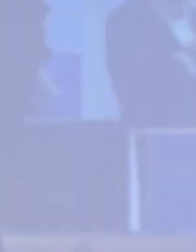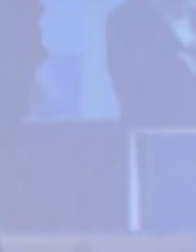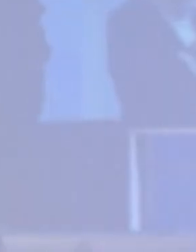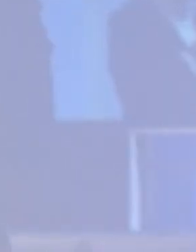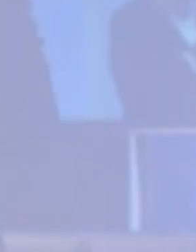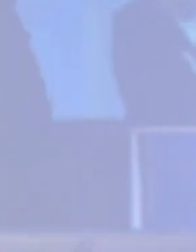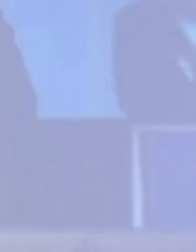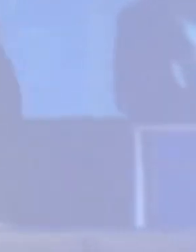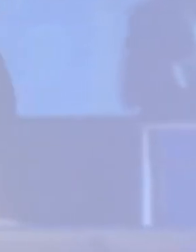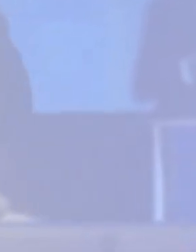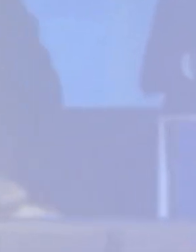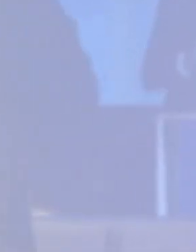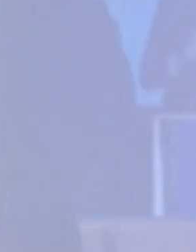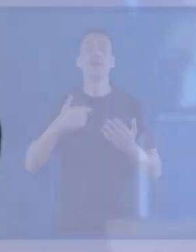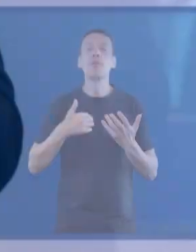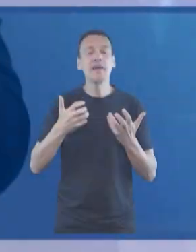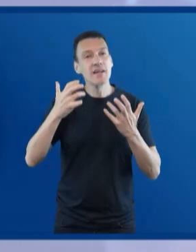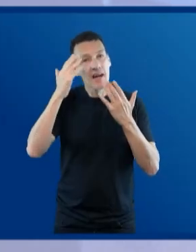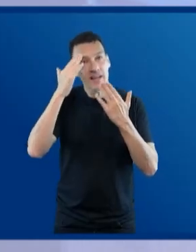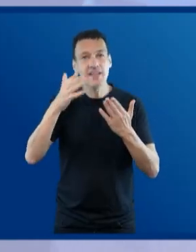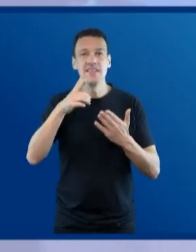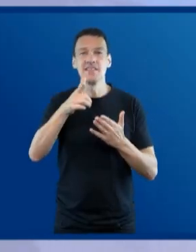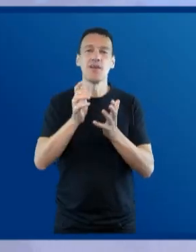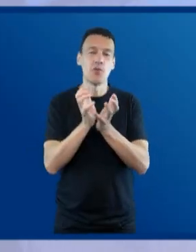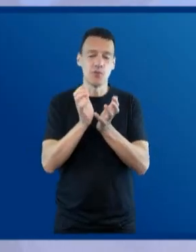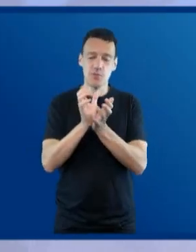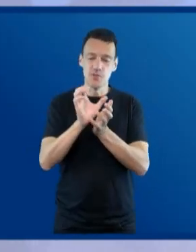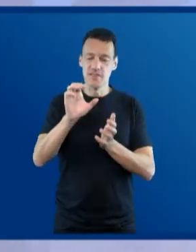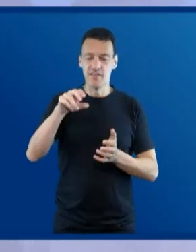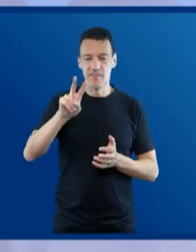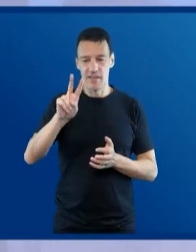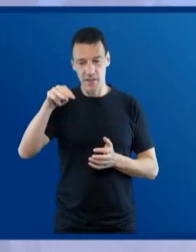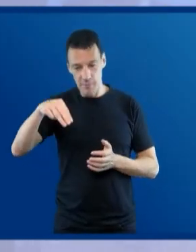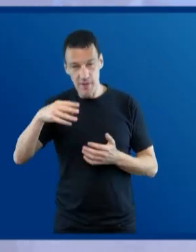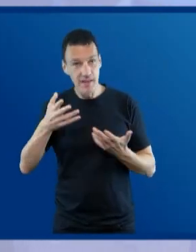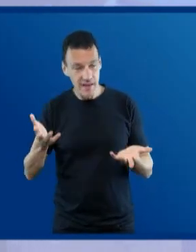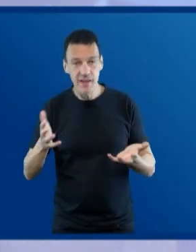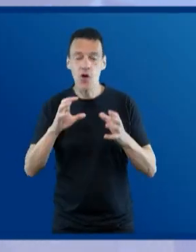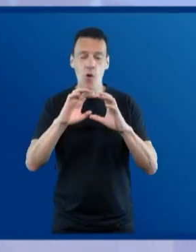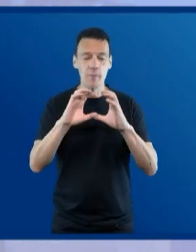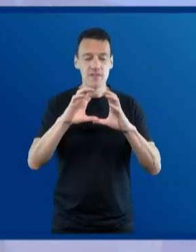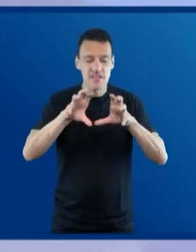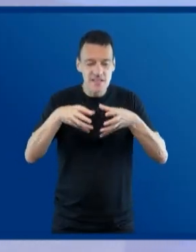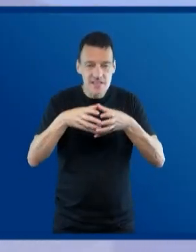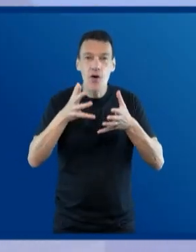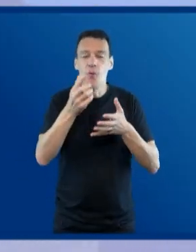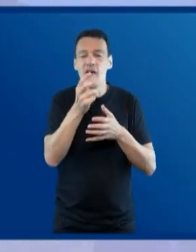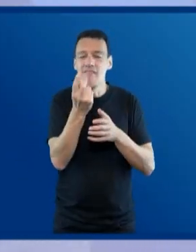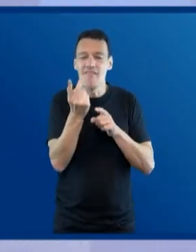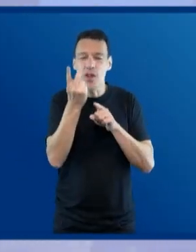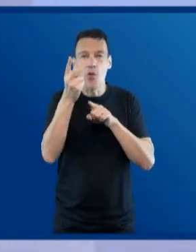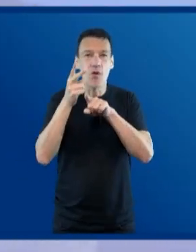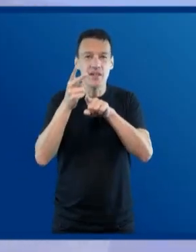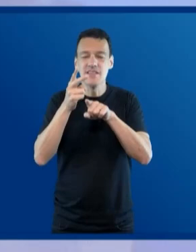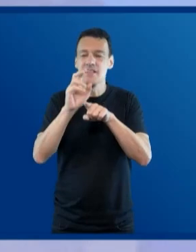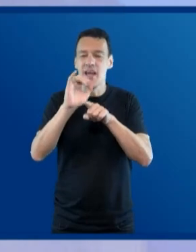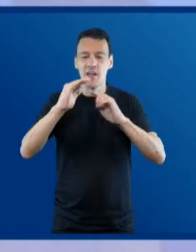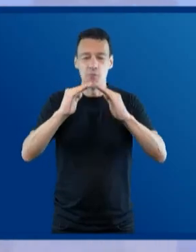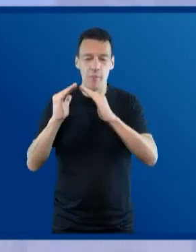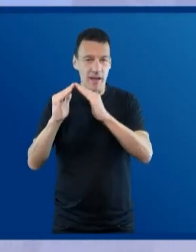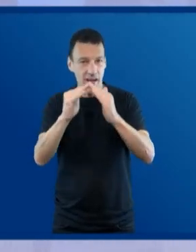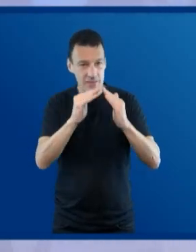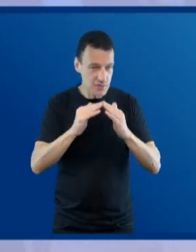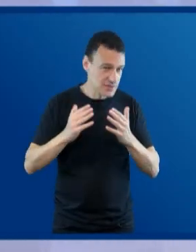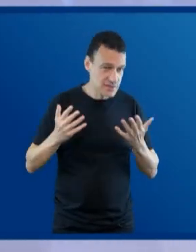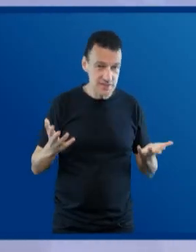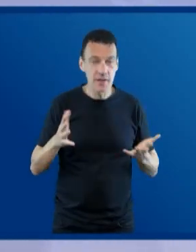agradecendo a presença aqui da CVM, da Comissão de Valores Mobiliários, a Nathalie Vidual, responsável pela Superintendência